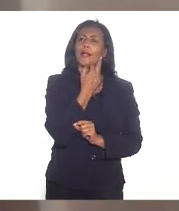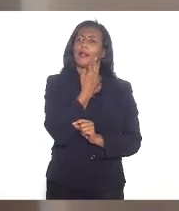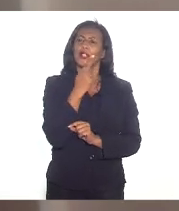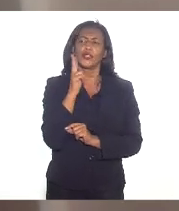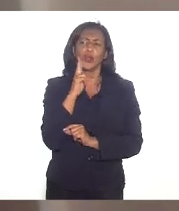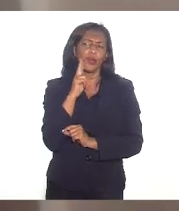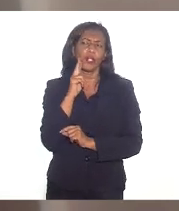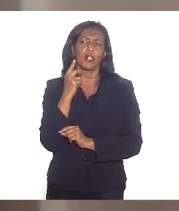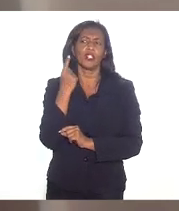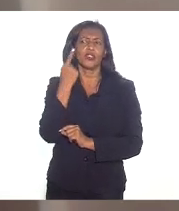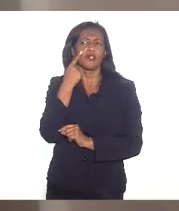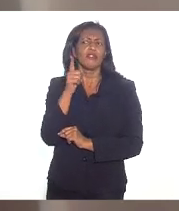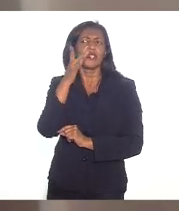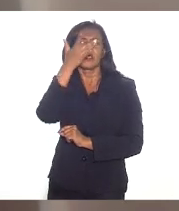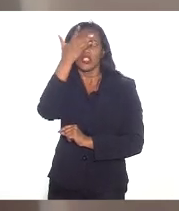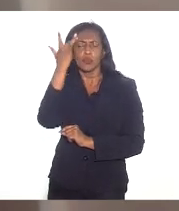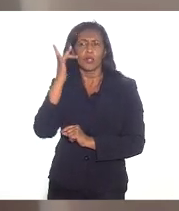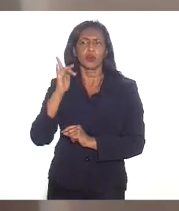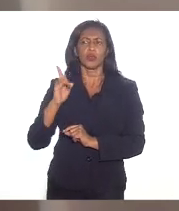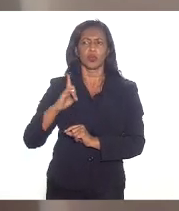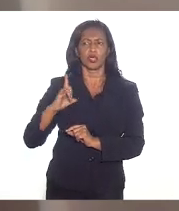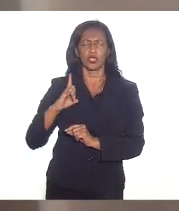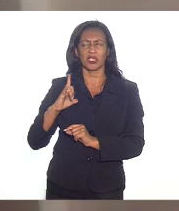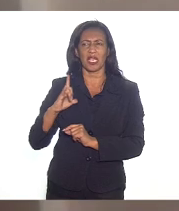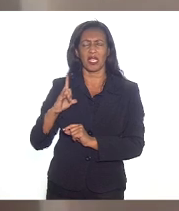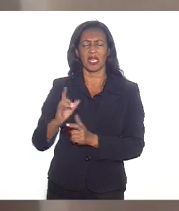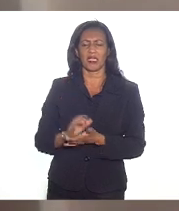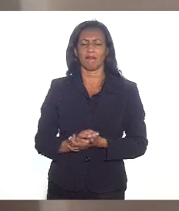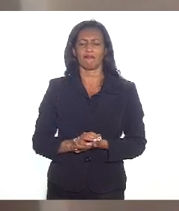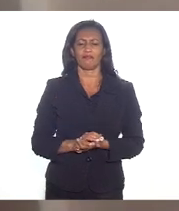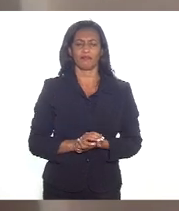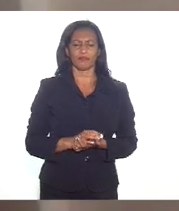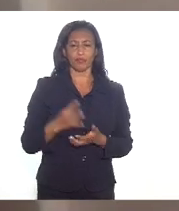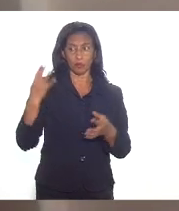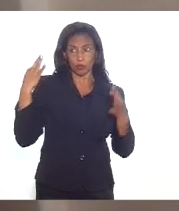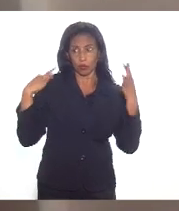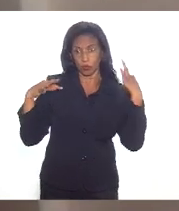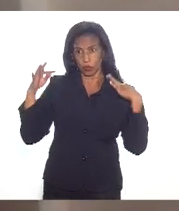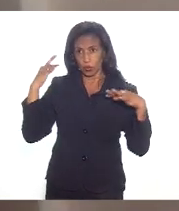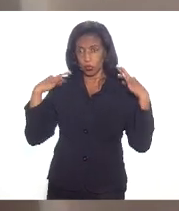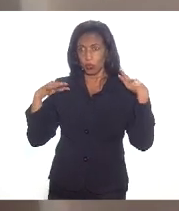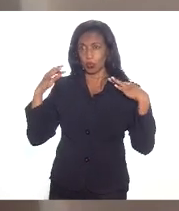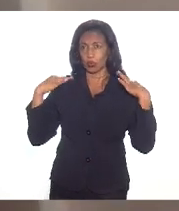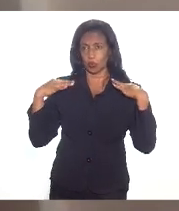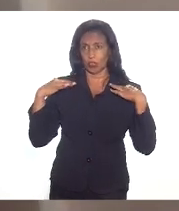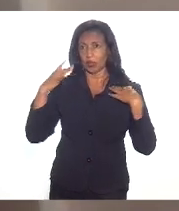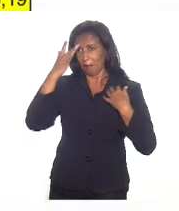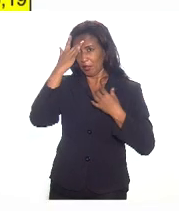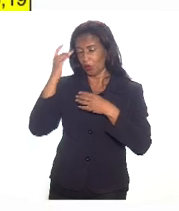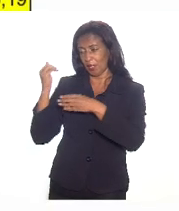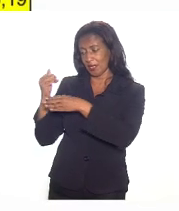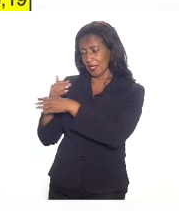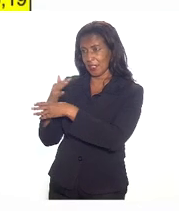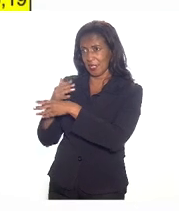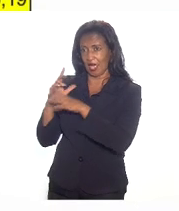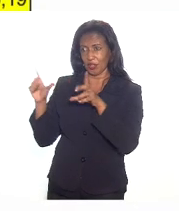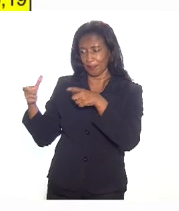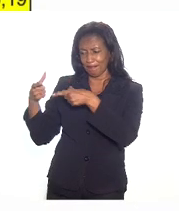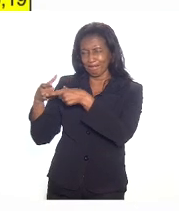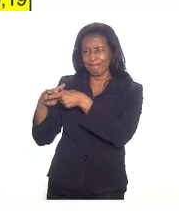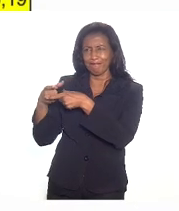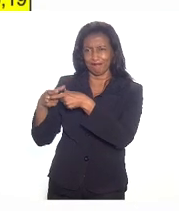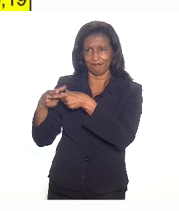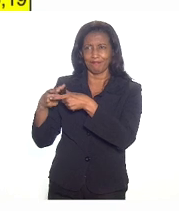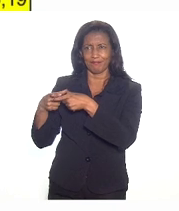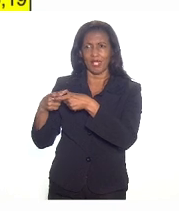pessoas... tem muita informalidade no turismo, é verdade, principalmente em cidade pequena, porque o turismo é basicamente um